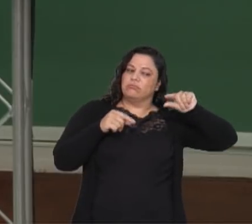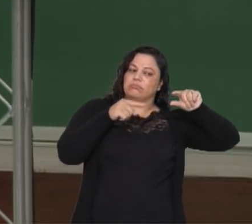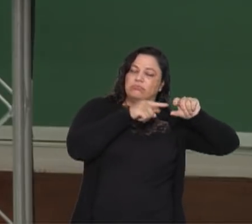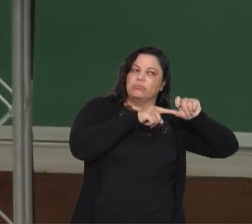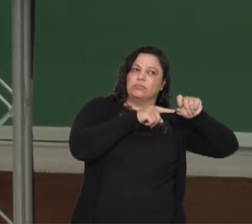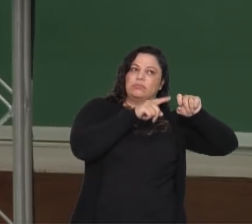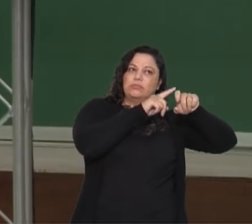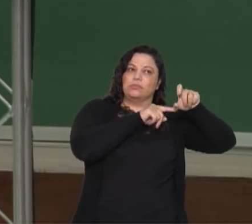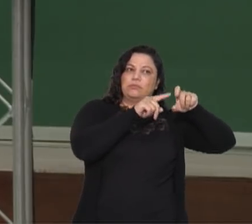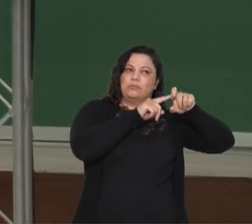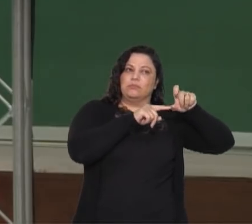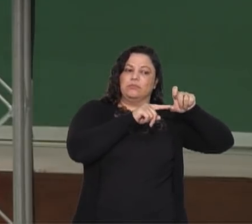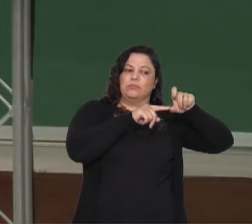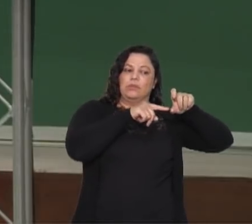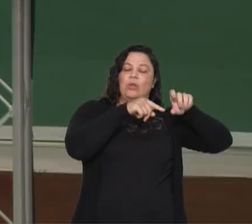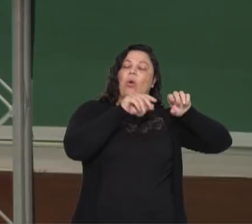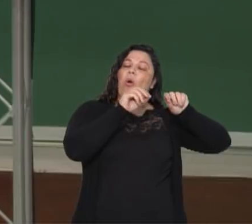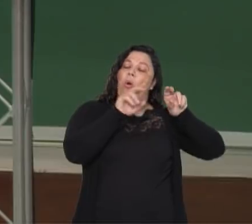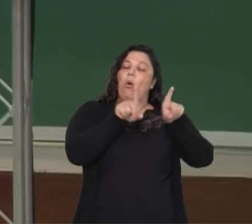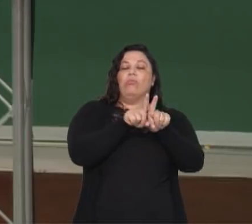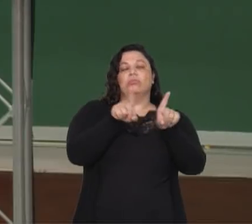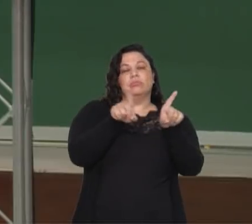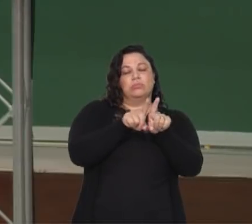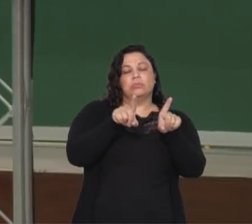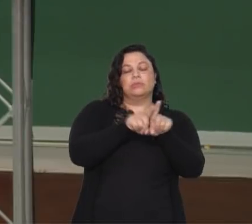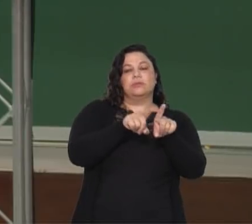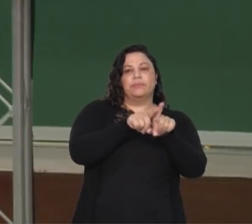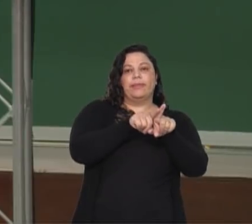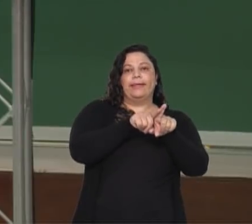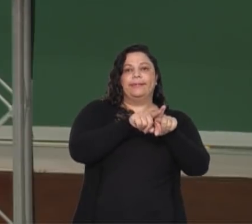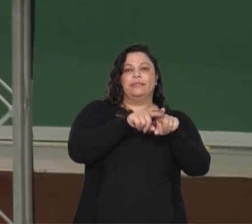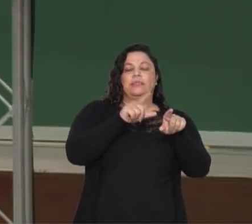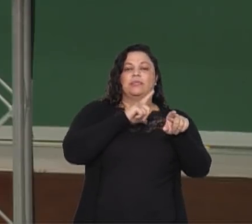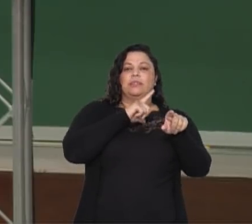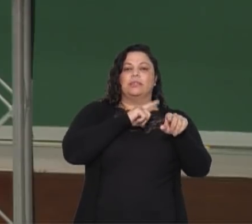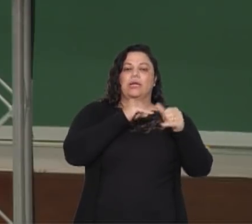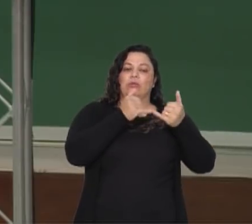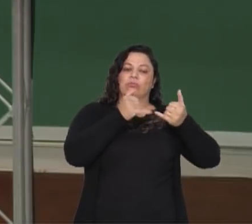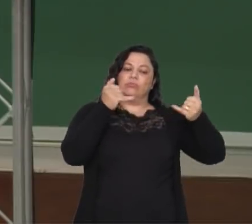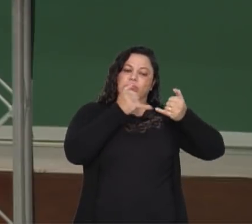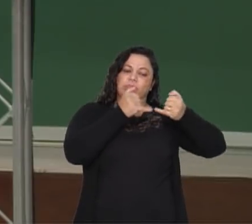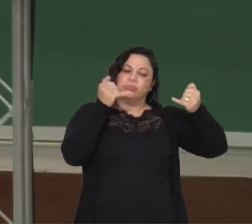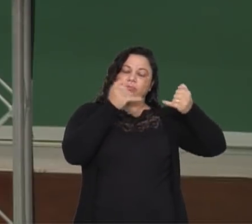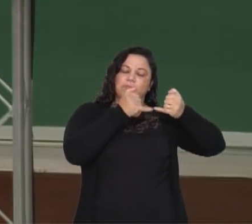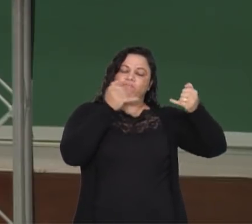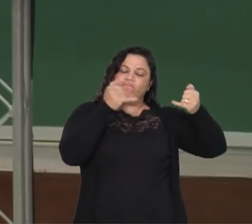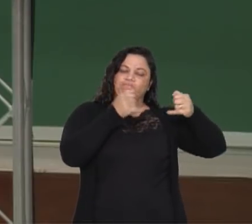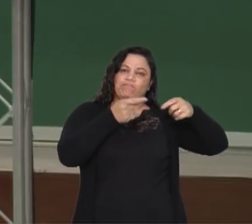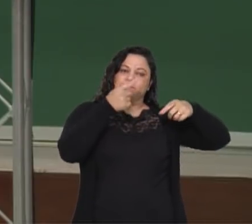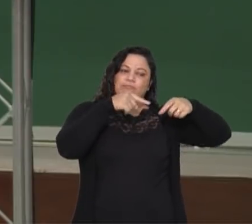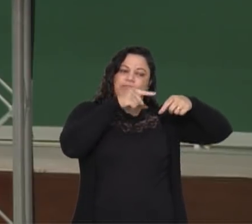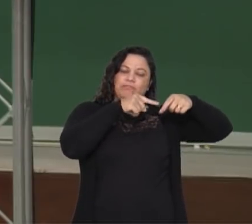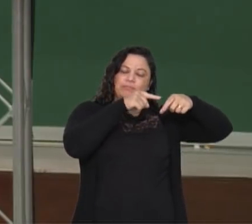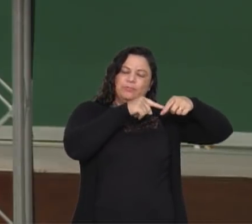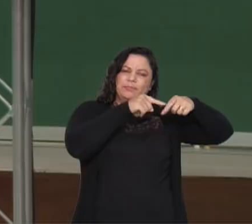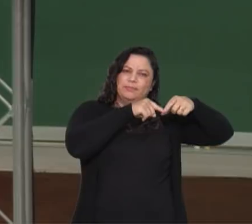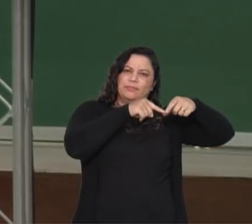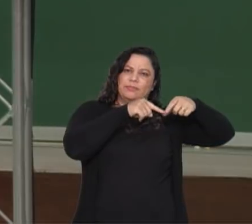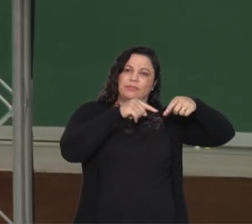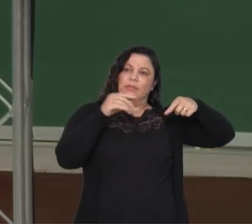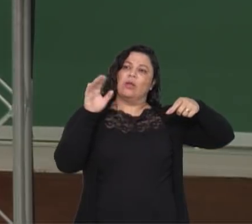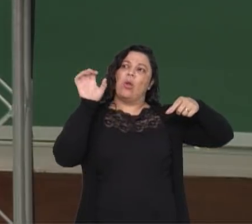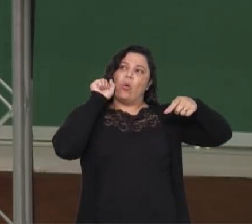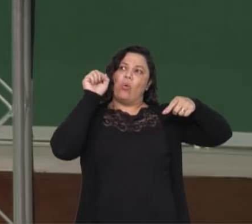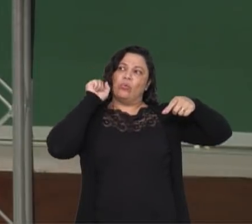nesse nervo auditivo, que é essa deficiência central ou neural, que seria o processamento, a interpretação. Embora o som